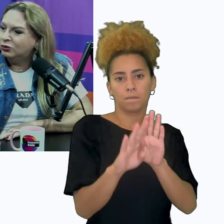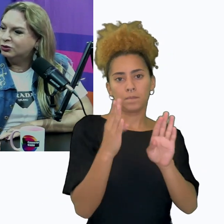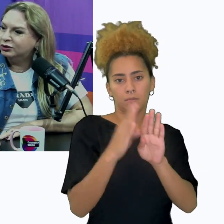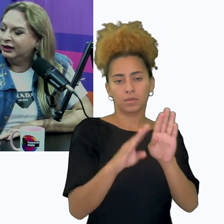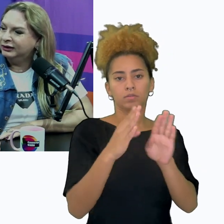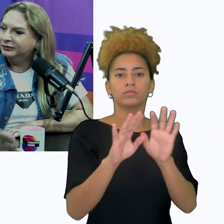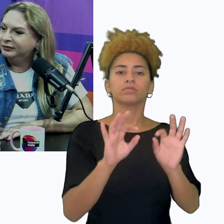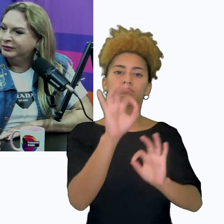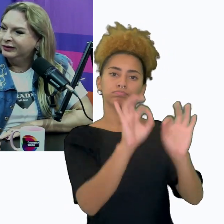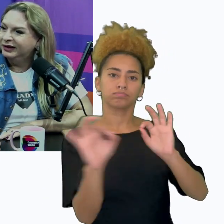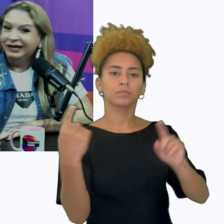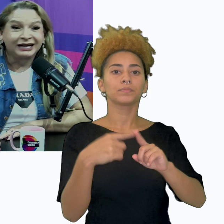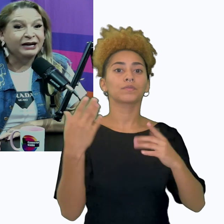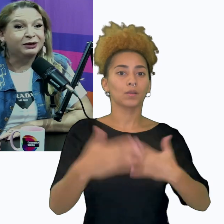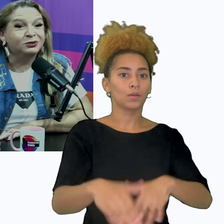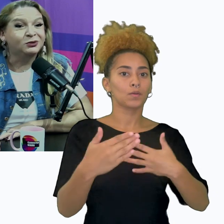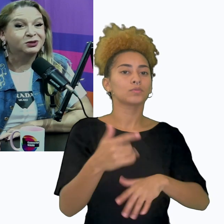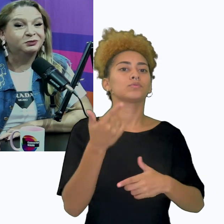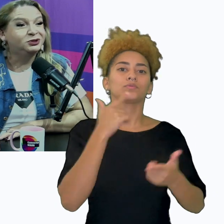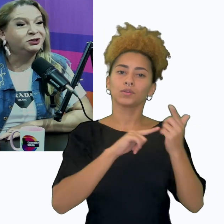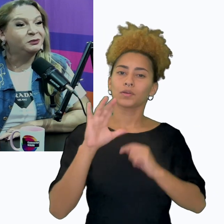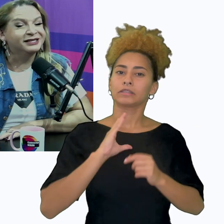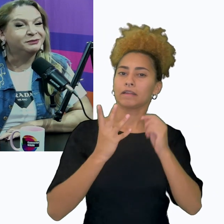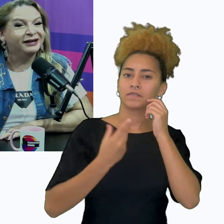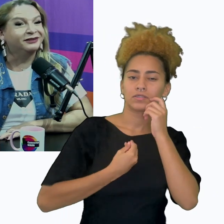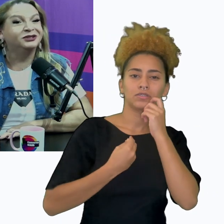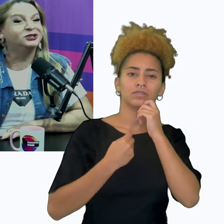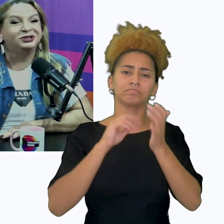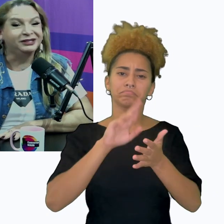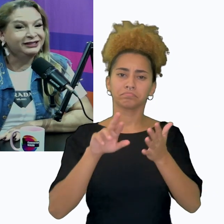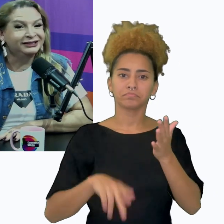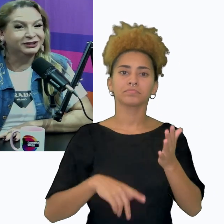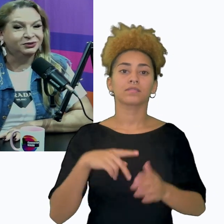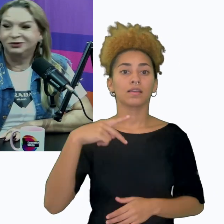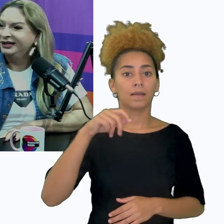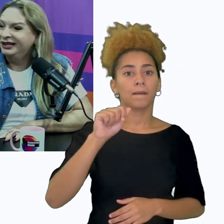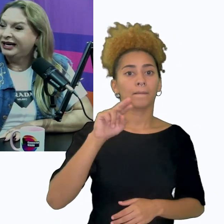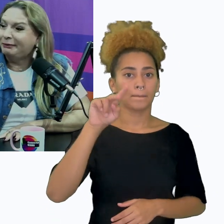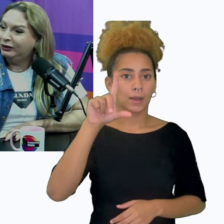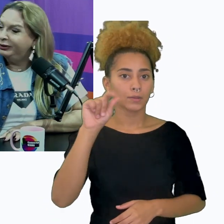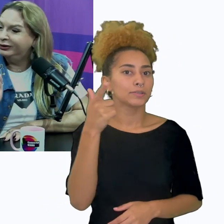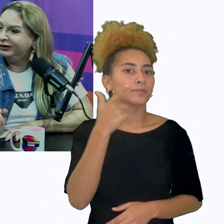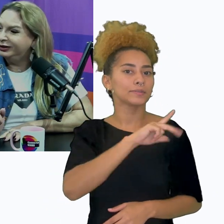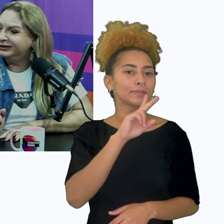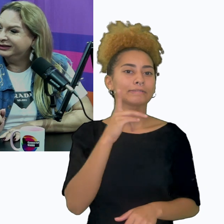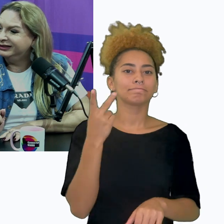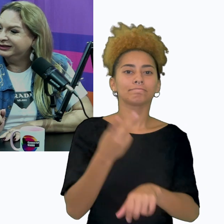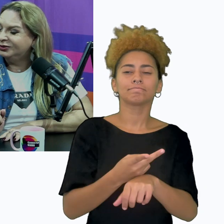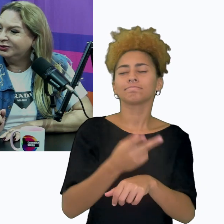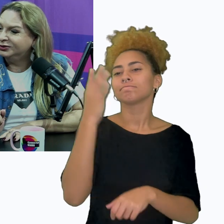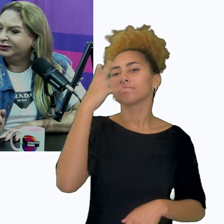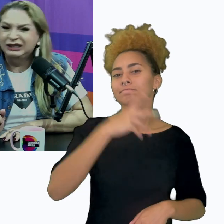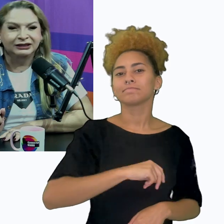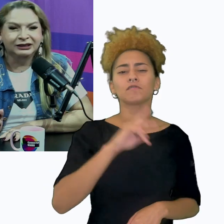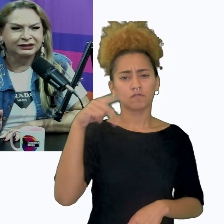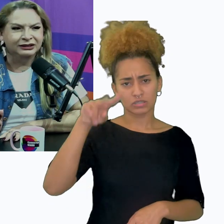Era uma concurso portinha lá. e foi feito E lá. aí, na época, os concursos podiam participar travestis e tudo. E aí, a Paula Bionda ganhou esse